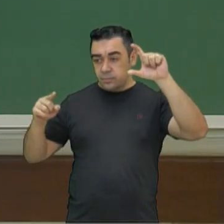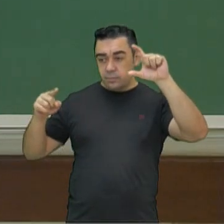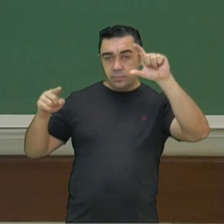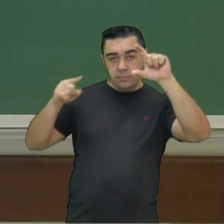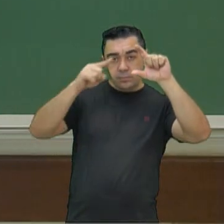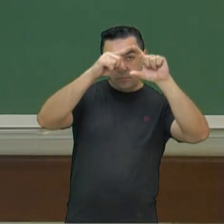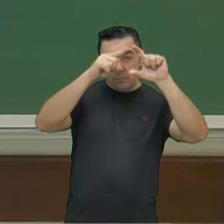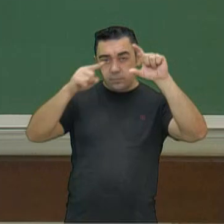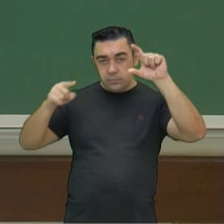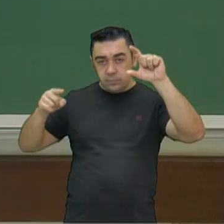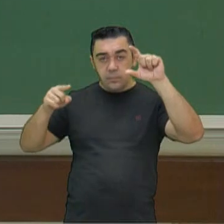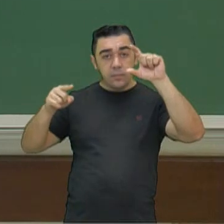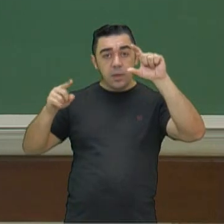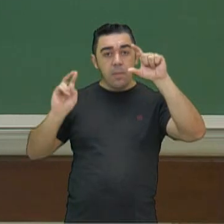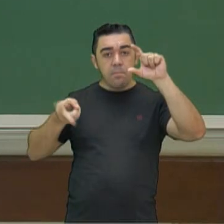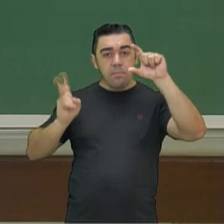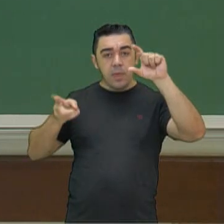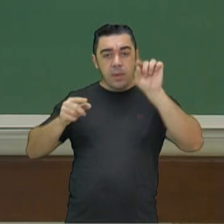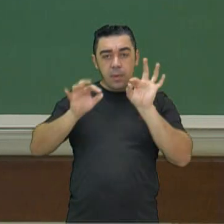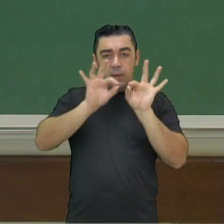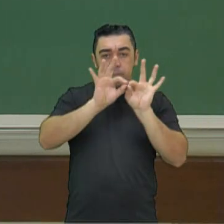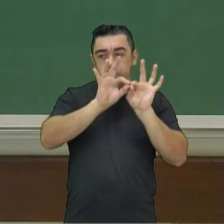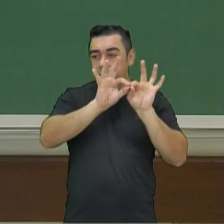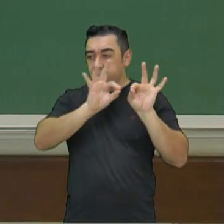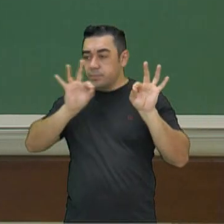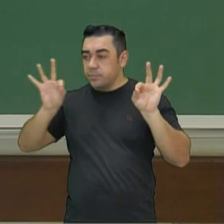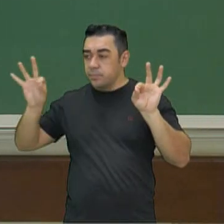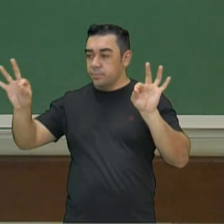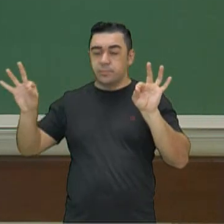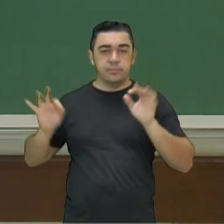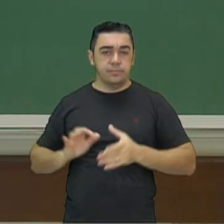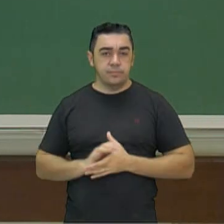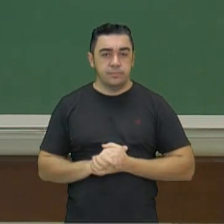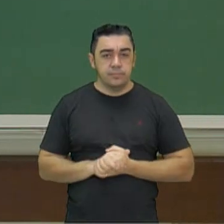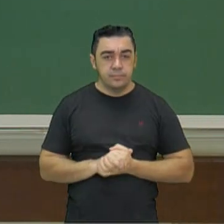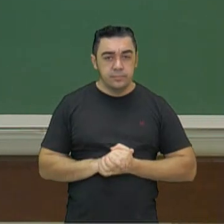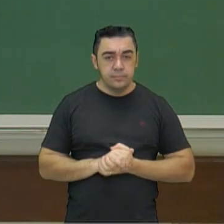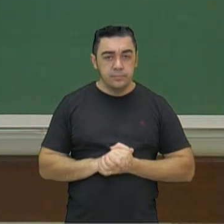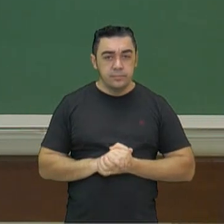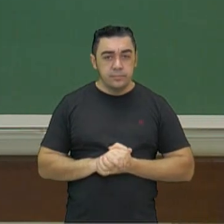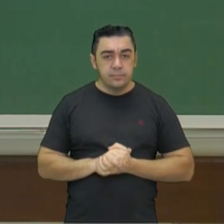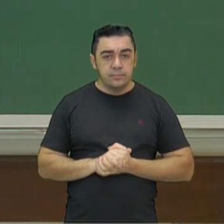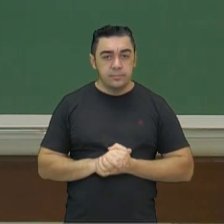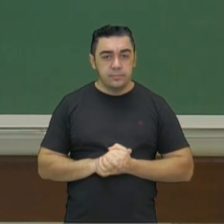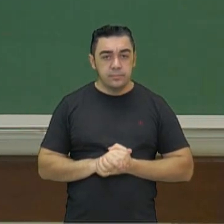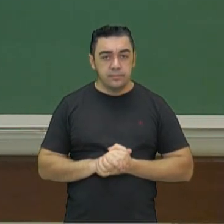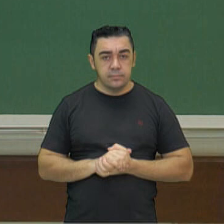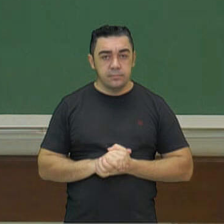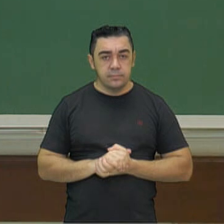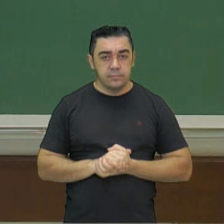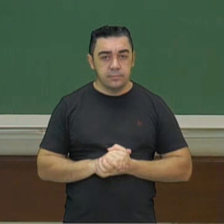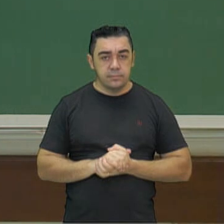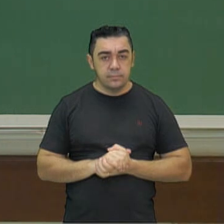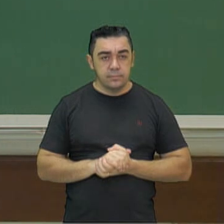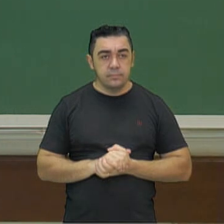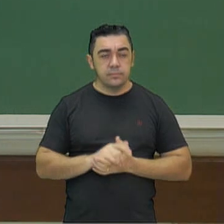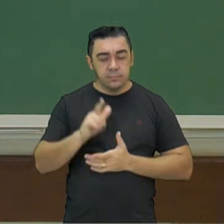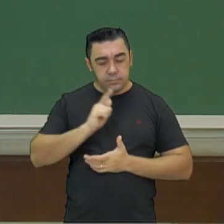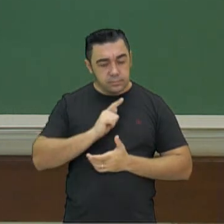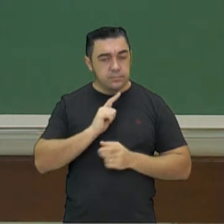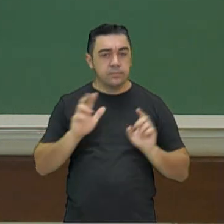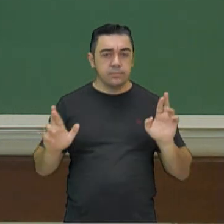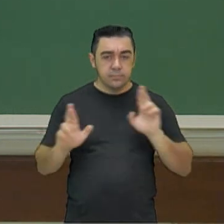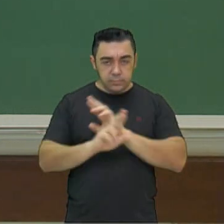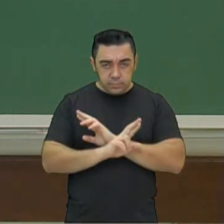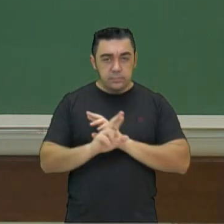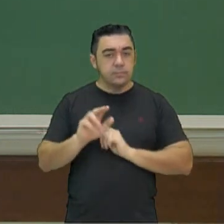essa distância do foco até o extremo do eixo menor também vale A.